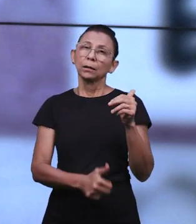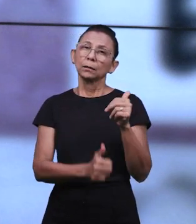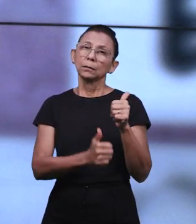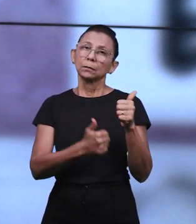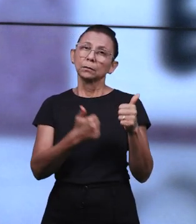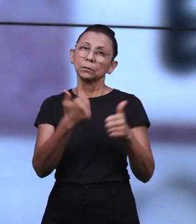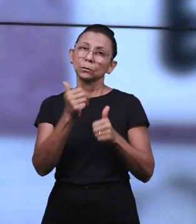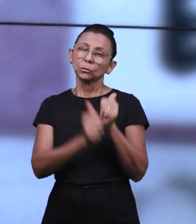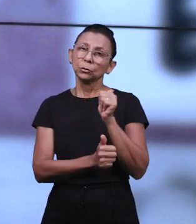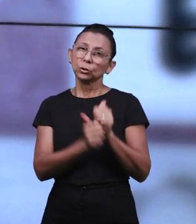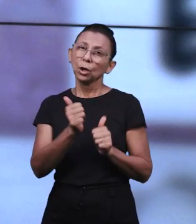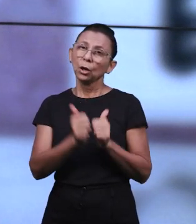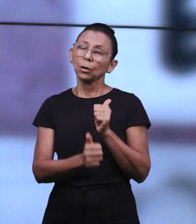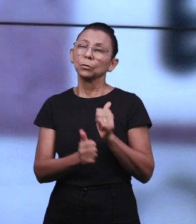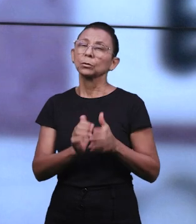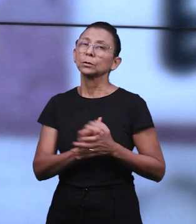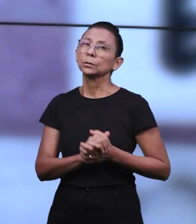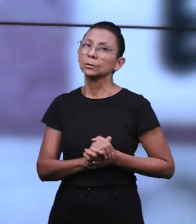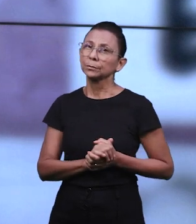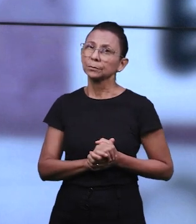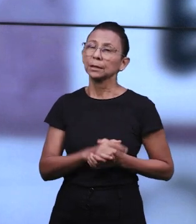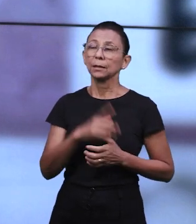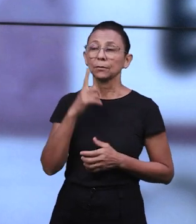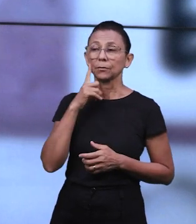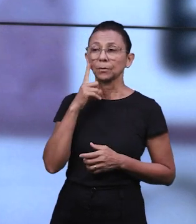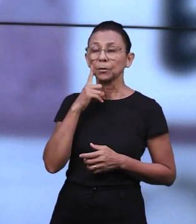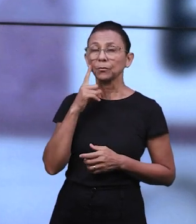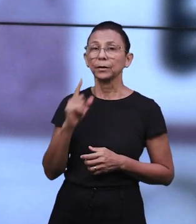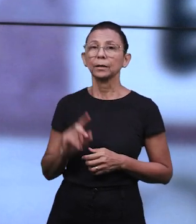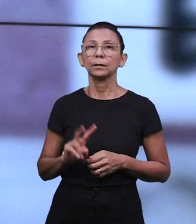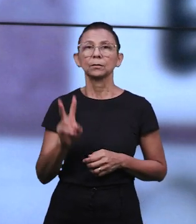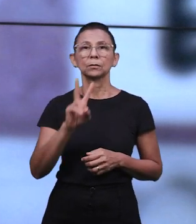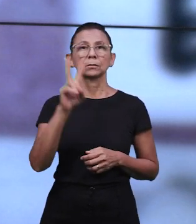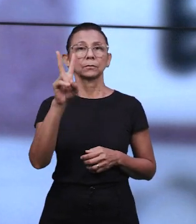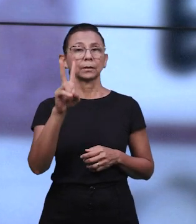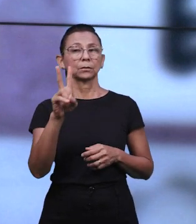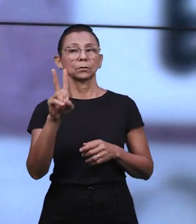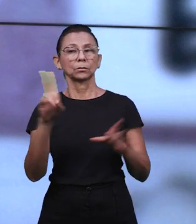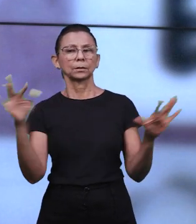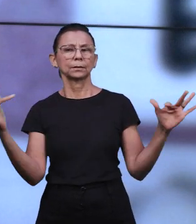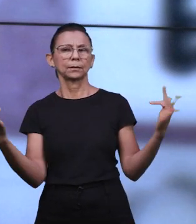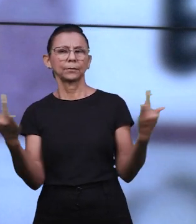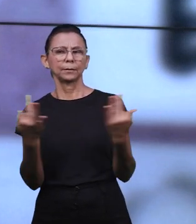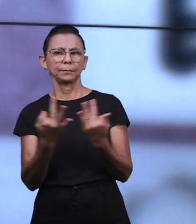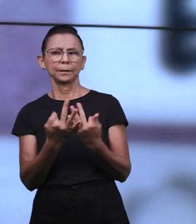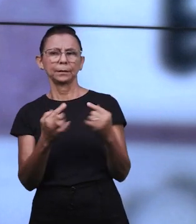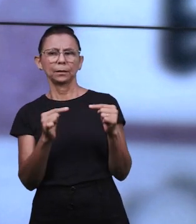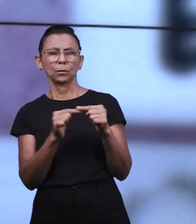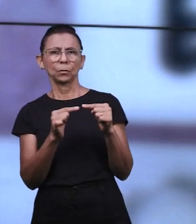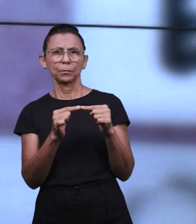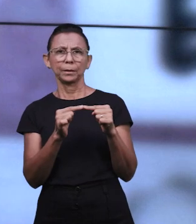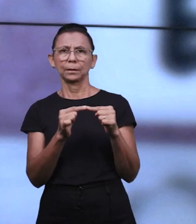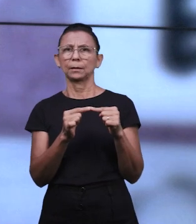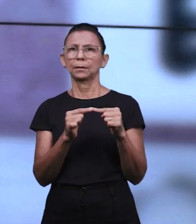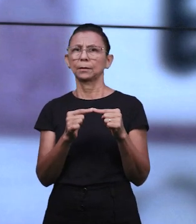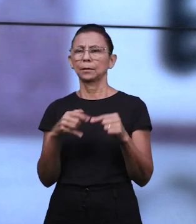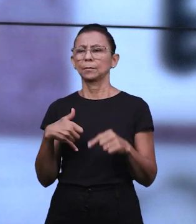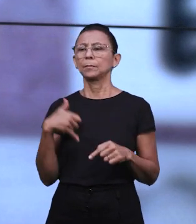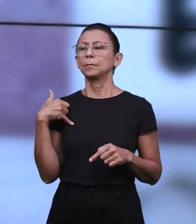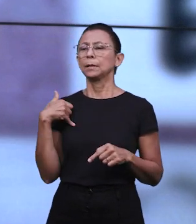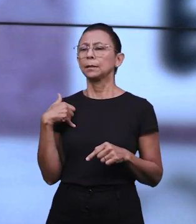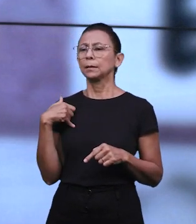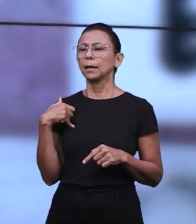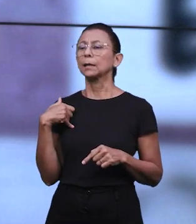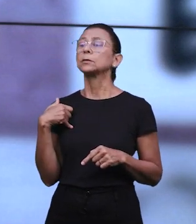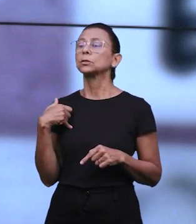os influenciadores digitais estão alinhados com os valores da nossa família e coerentes com a idade indicada.